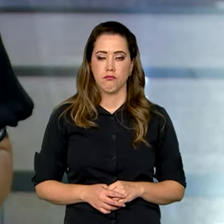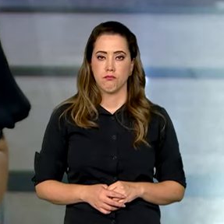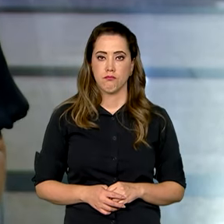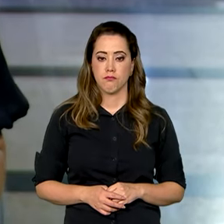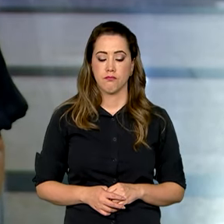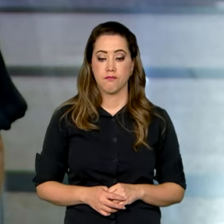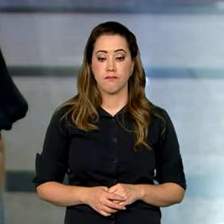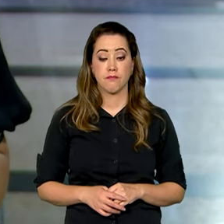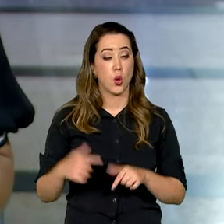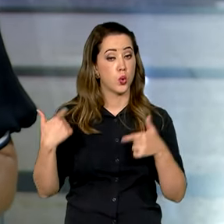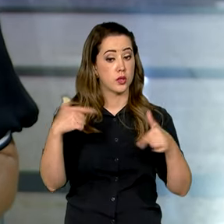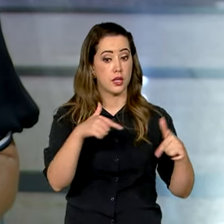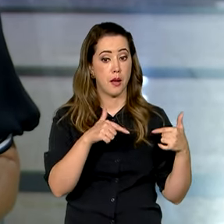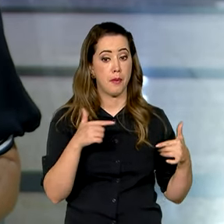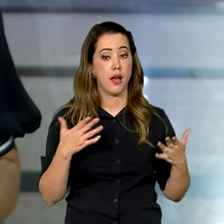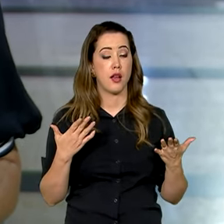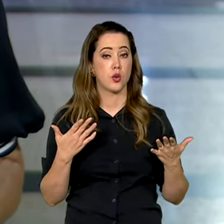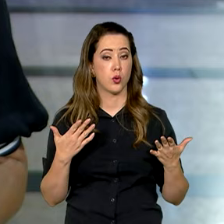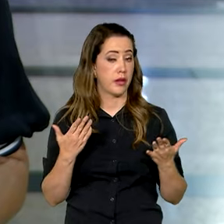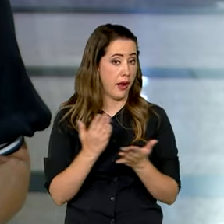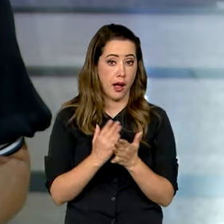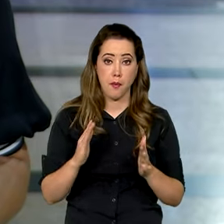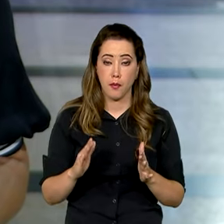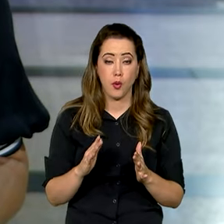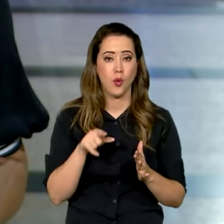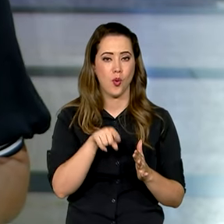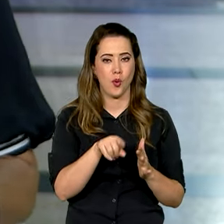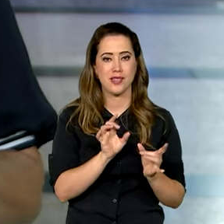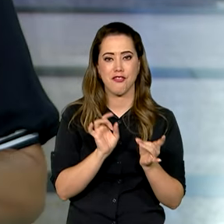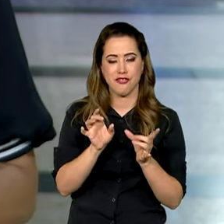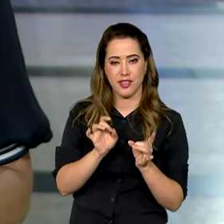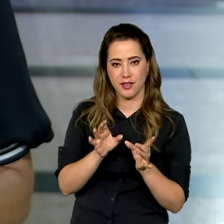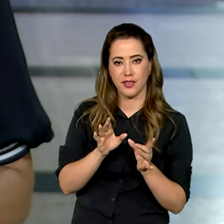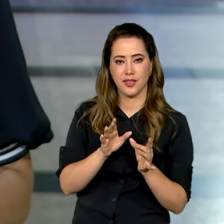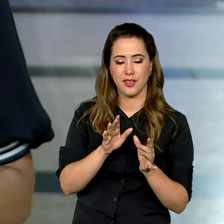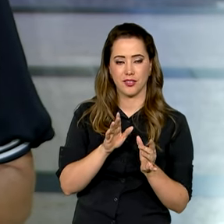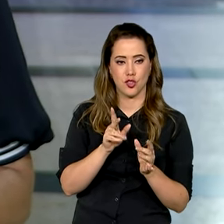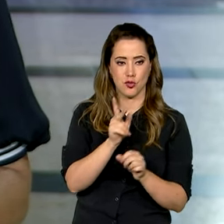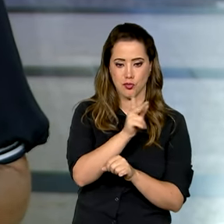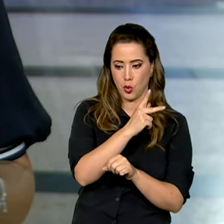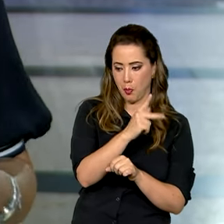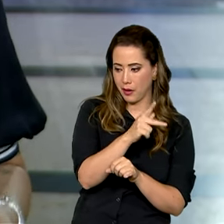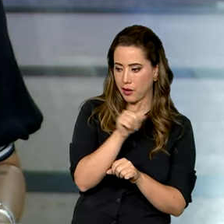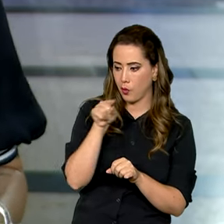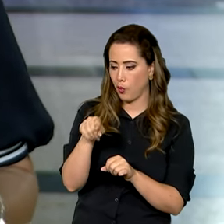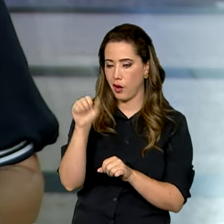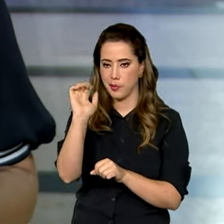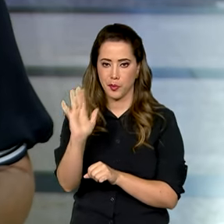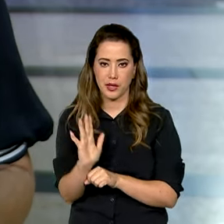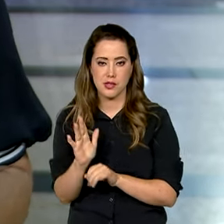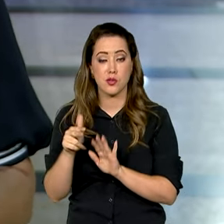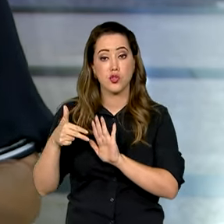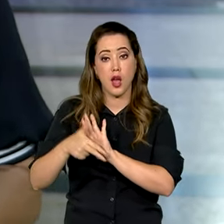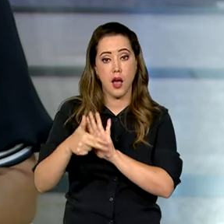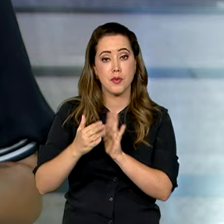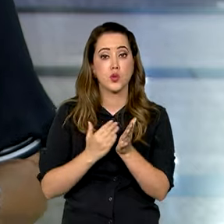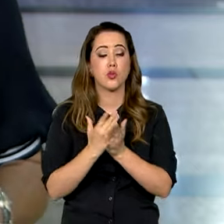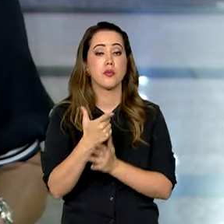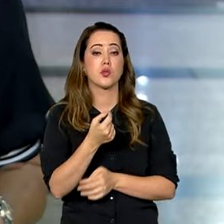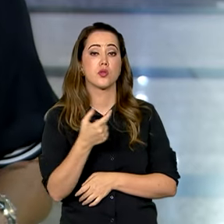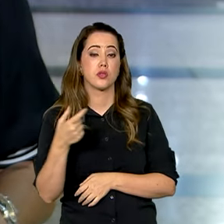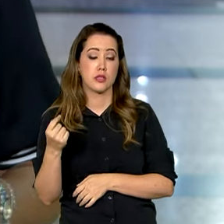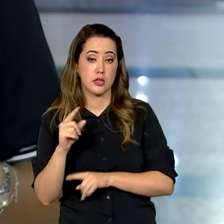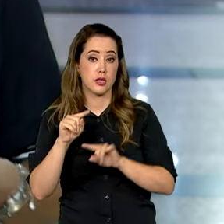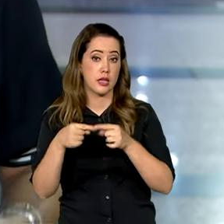fech a operação que desbaratou o esquema internacional comeou em 2020 após uma apreensão de armas em Vitória